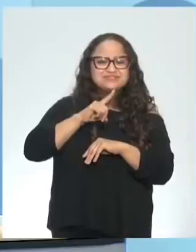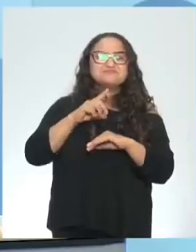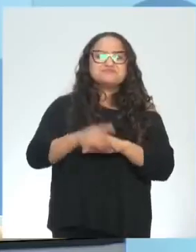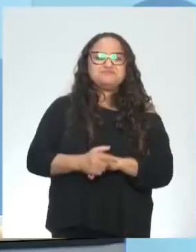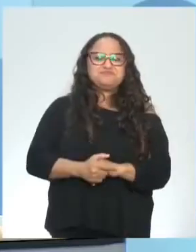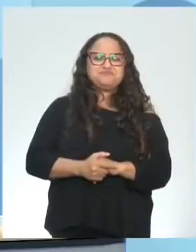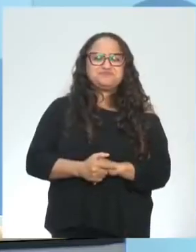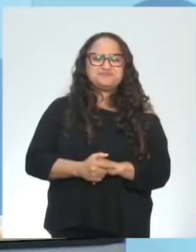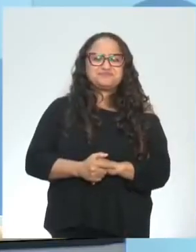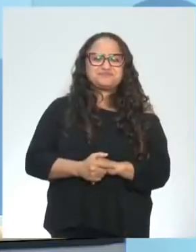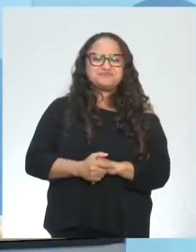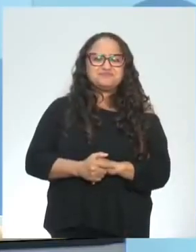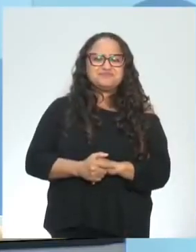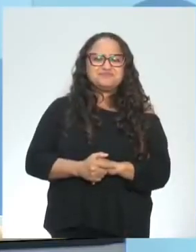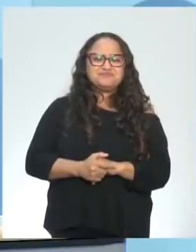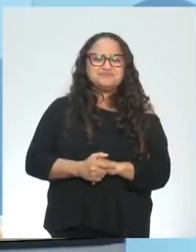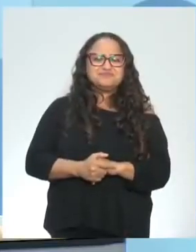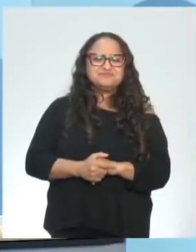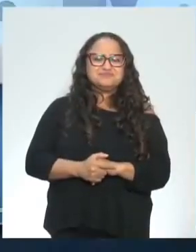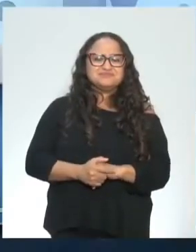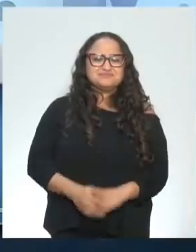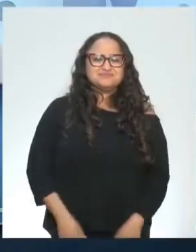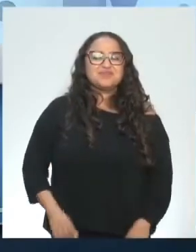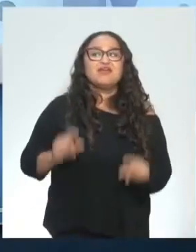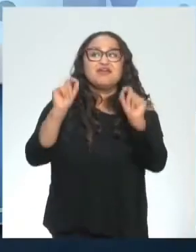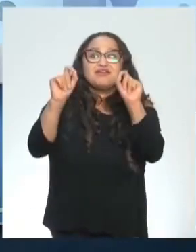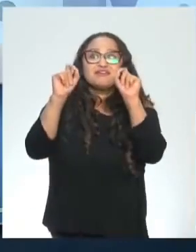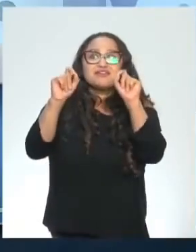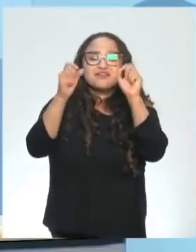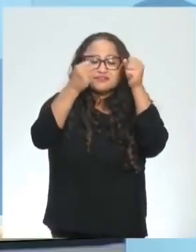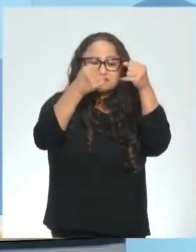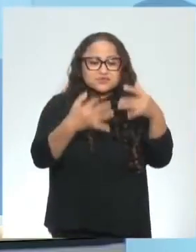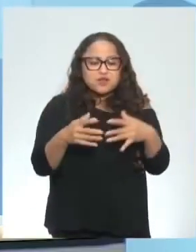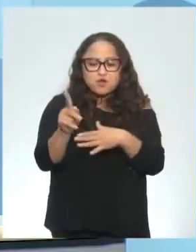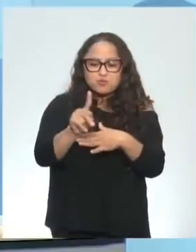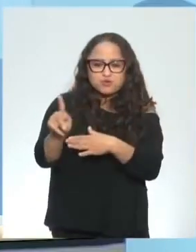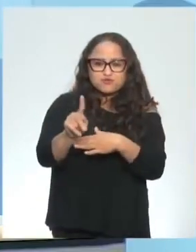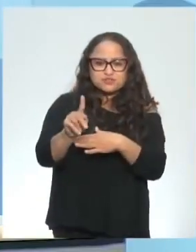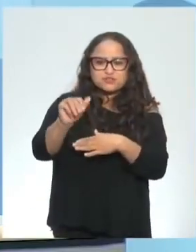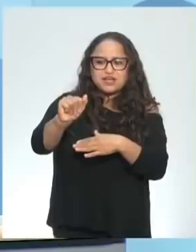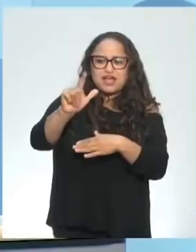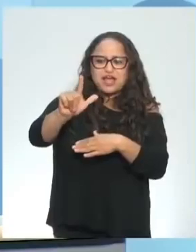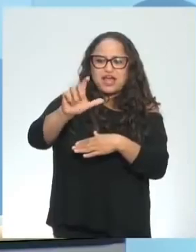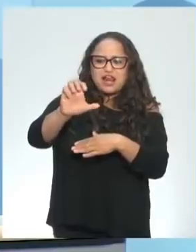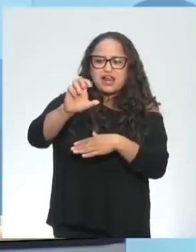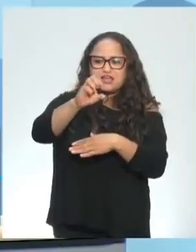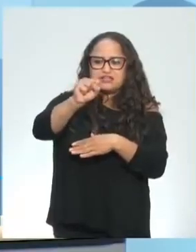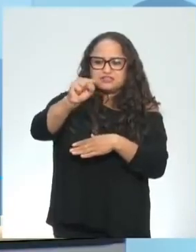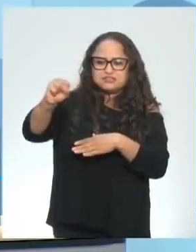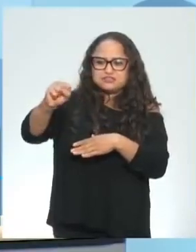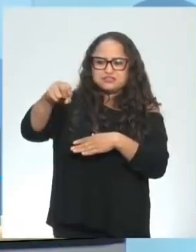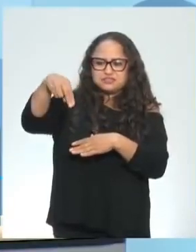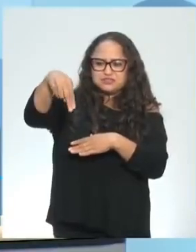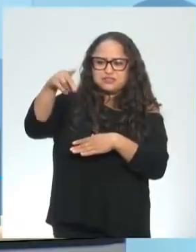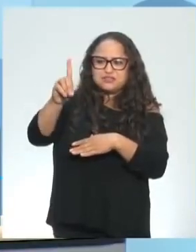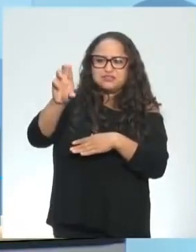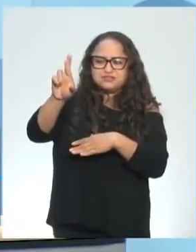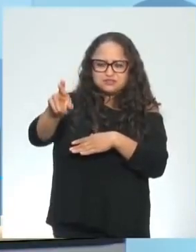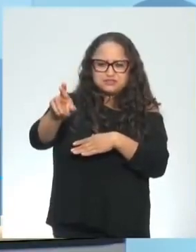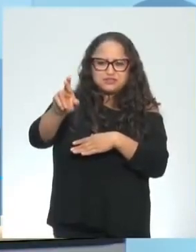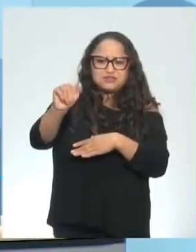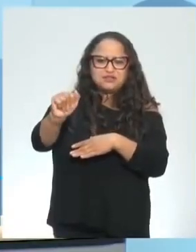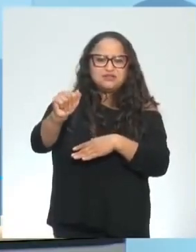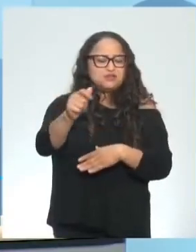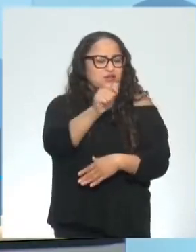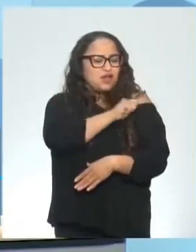ó e quem falou Para gente ver foi a professora Alessandra ela passou a resposta do